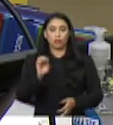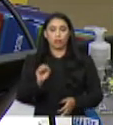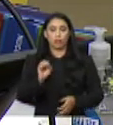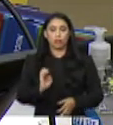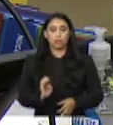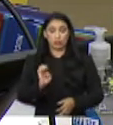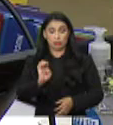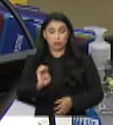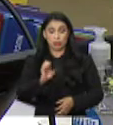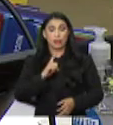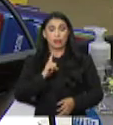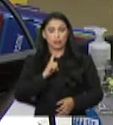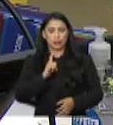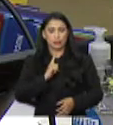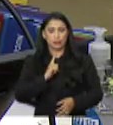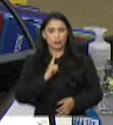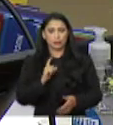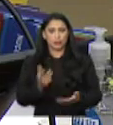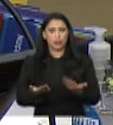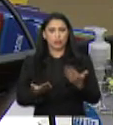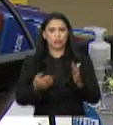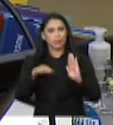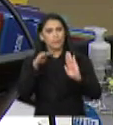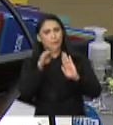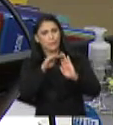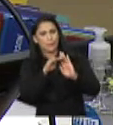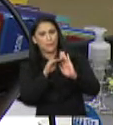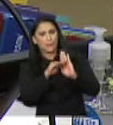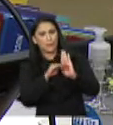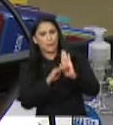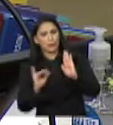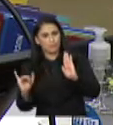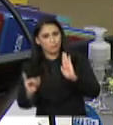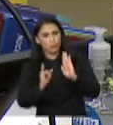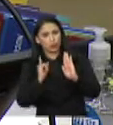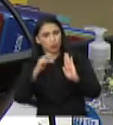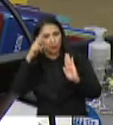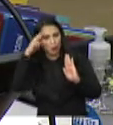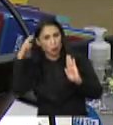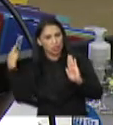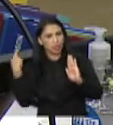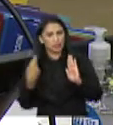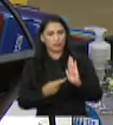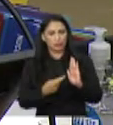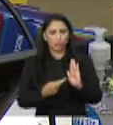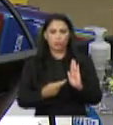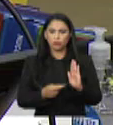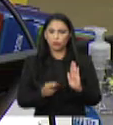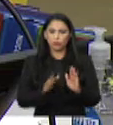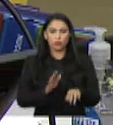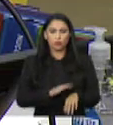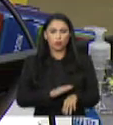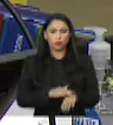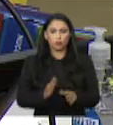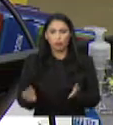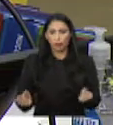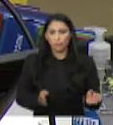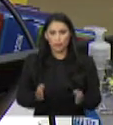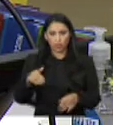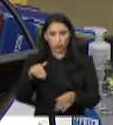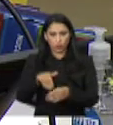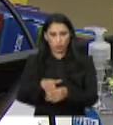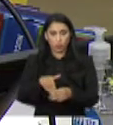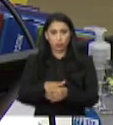trouxe parâmetros importantes para enfrentar Mendonça pintar o Clara cabelos grisalhos